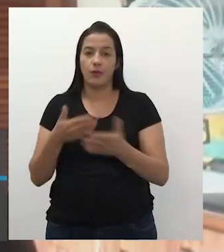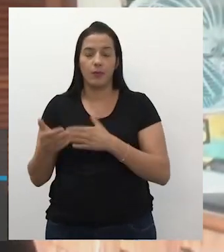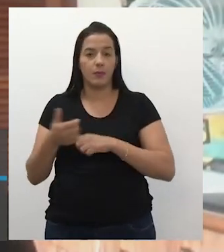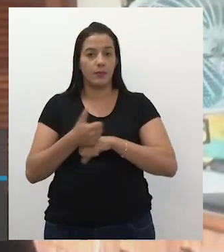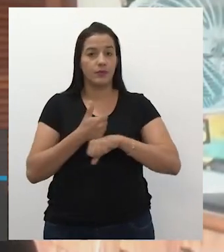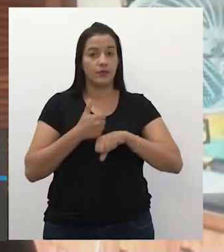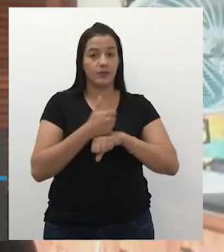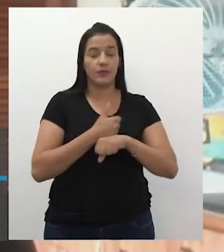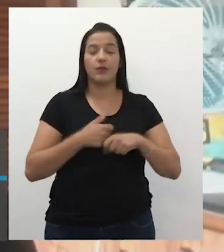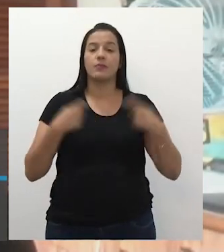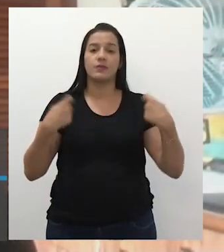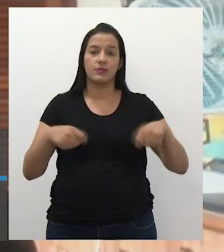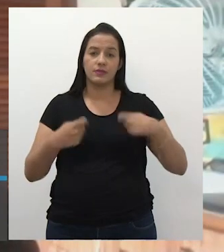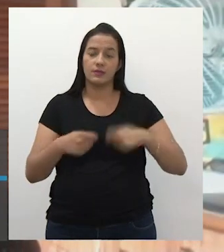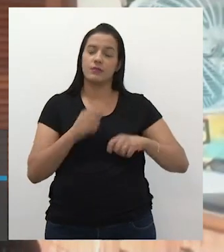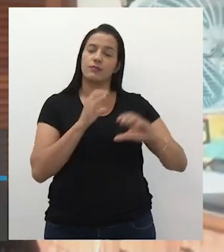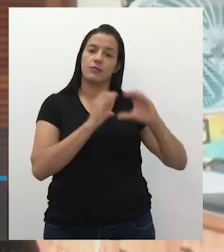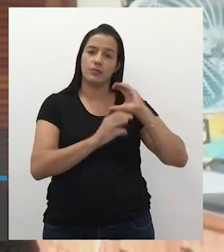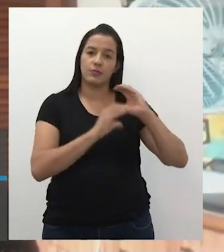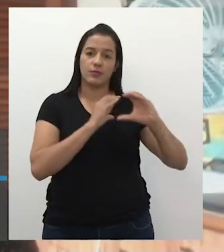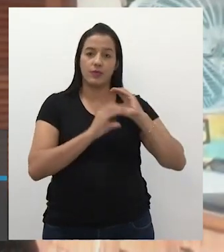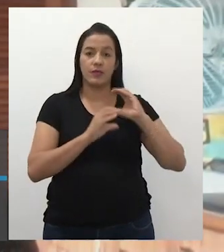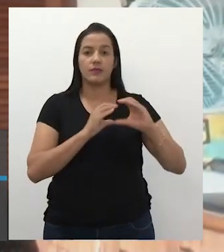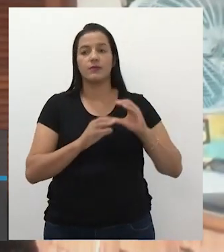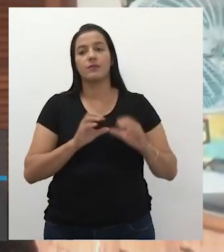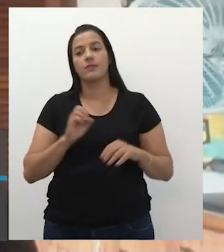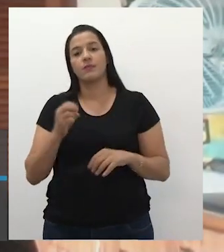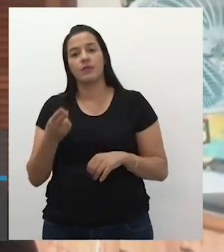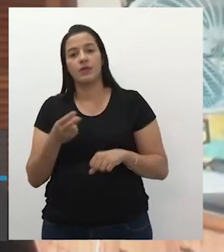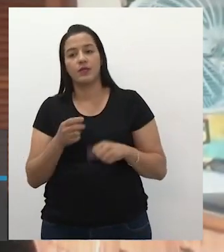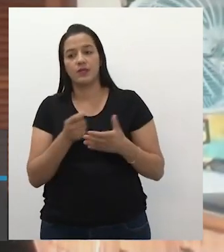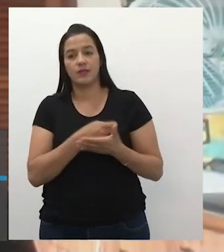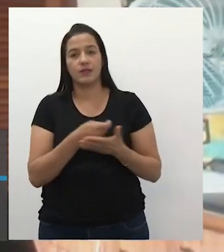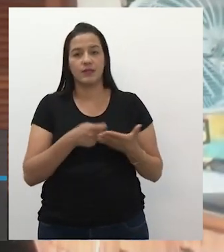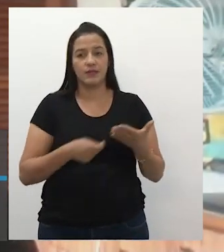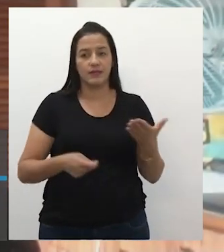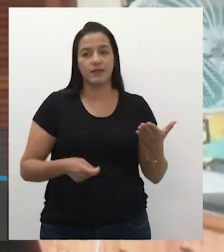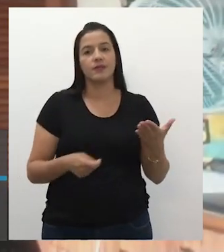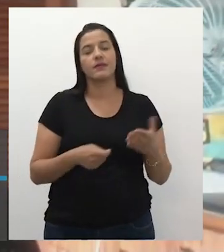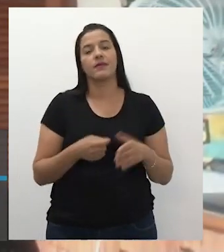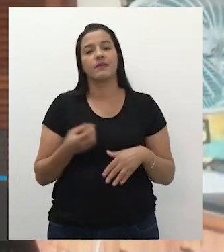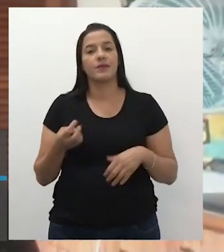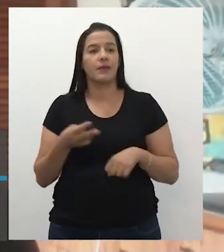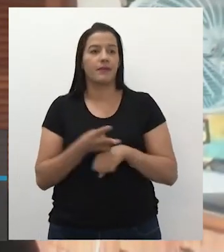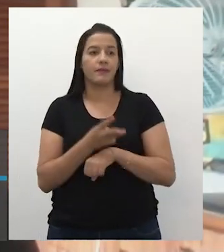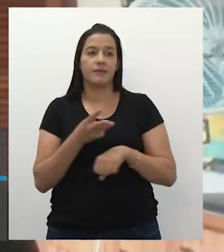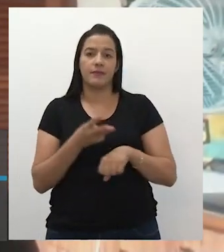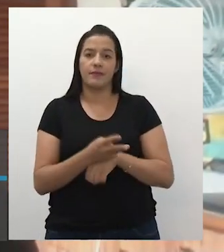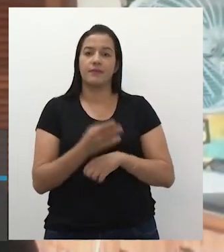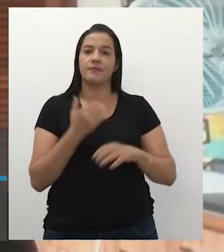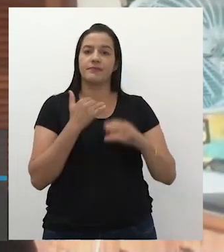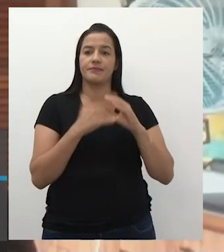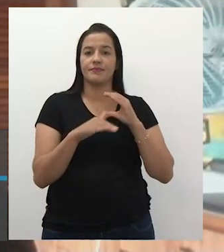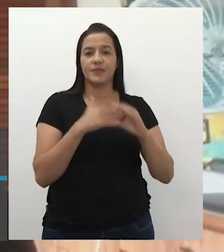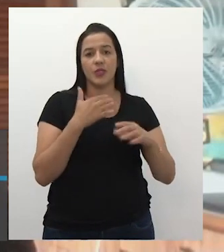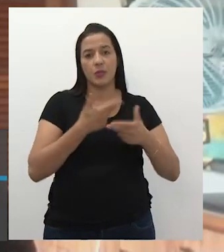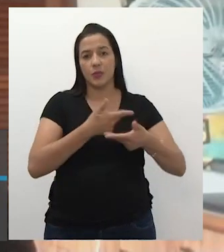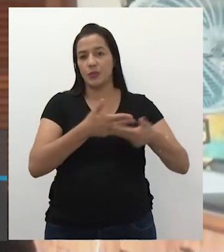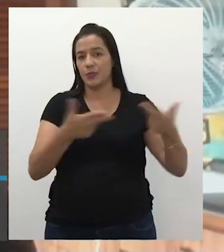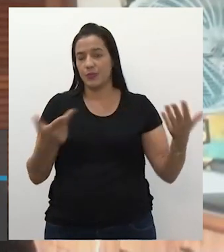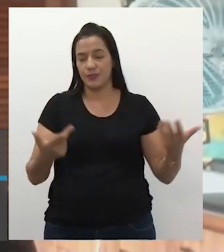tem se comunicado mesmo, né, pela comunicação grafocêntrica, né, por esses mecanismos, por